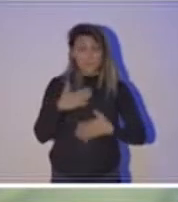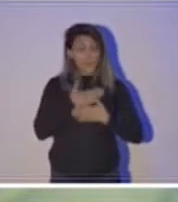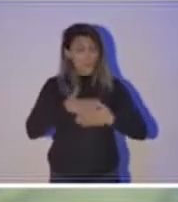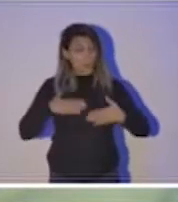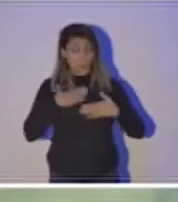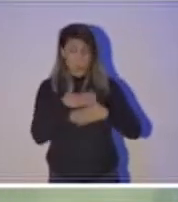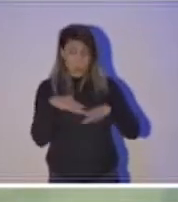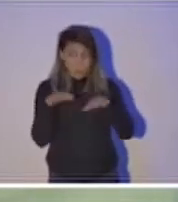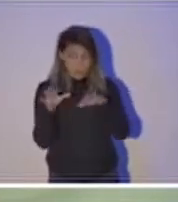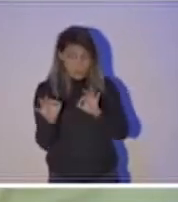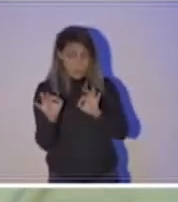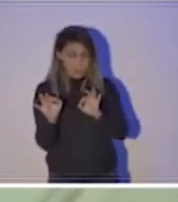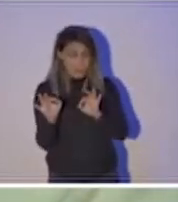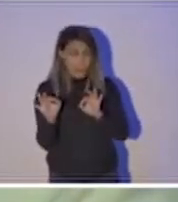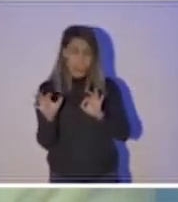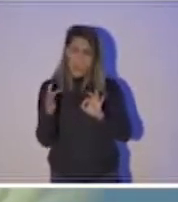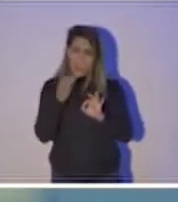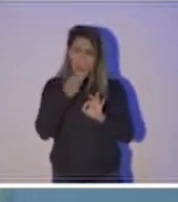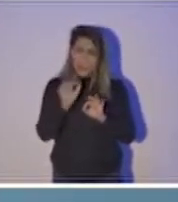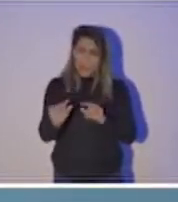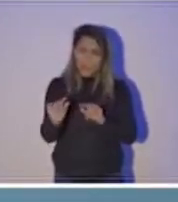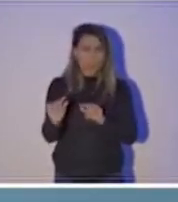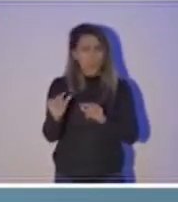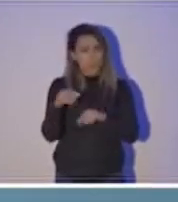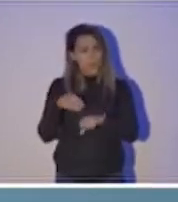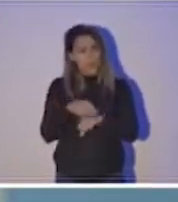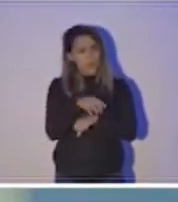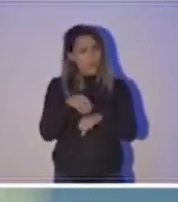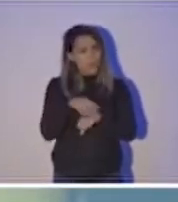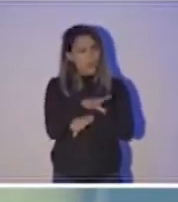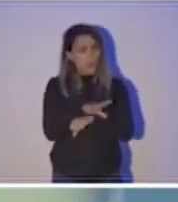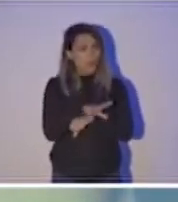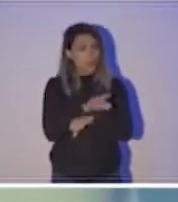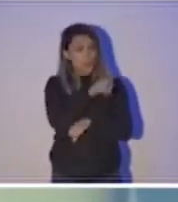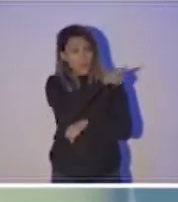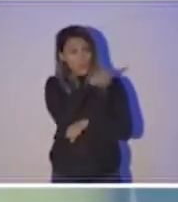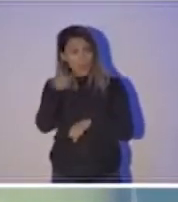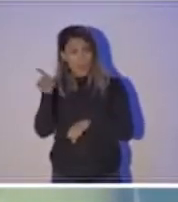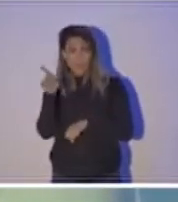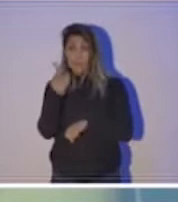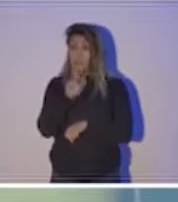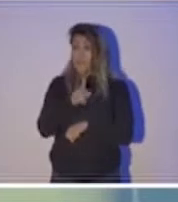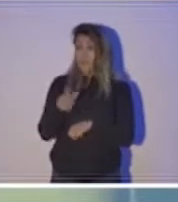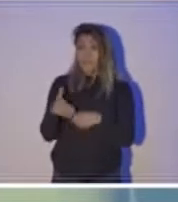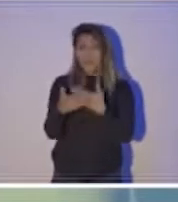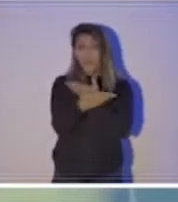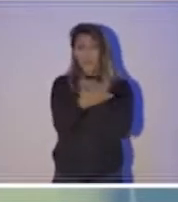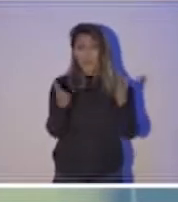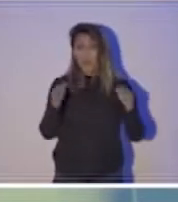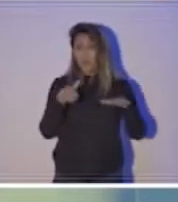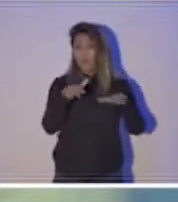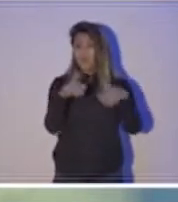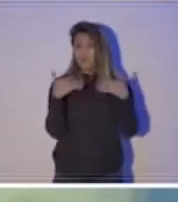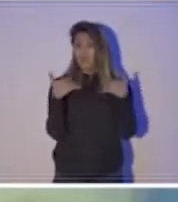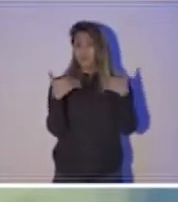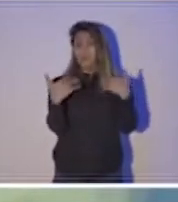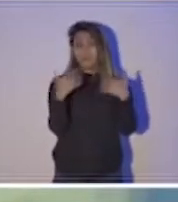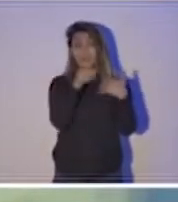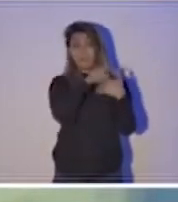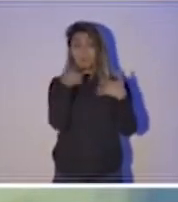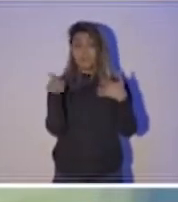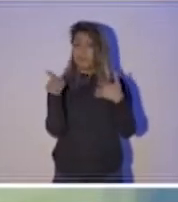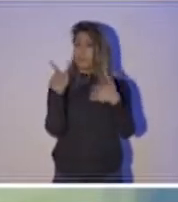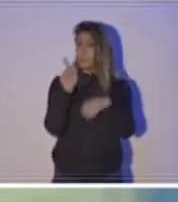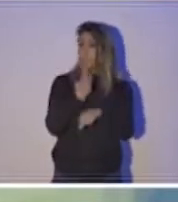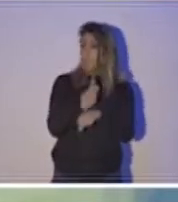pouquinho disso, porque hoje a gente já tem aqui nessa plateia outros tantos professores, centenas de professores, gestores